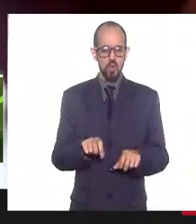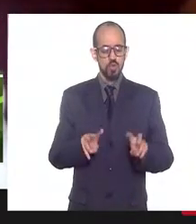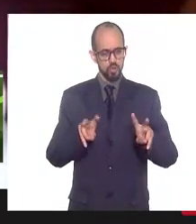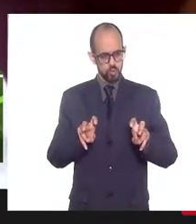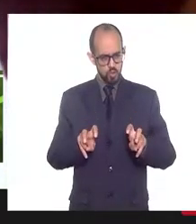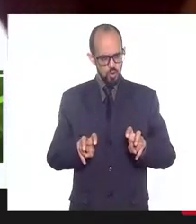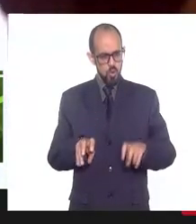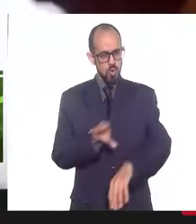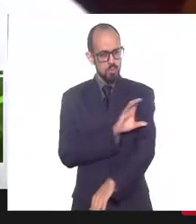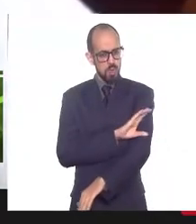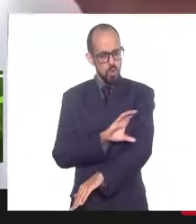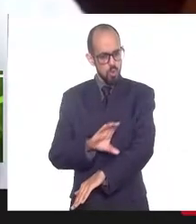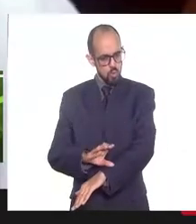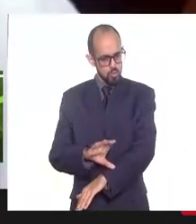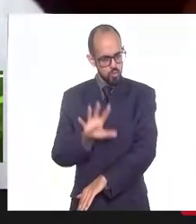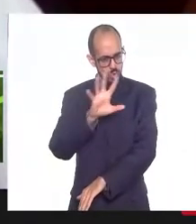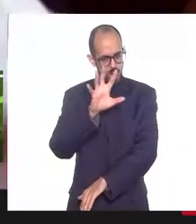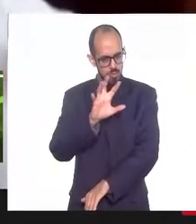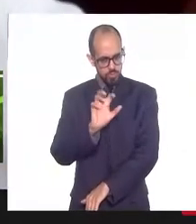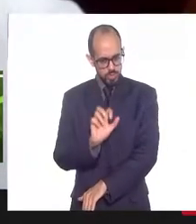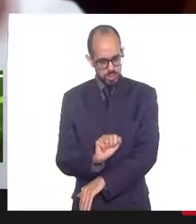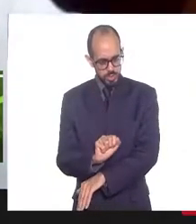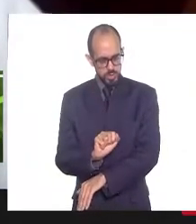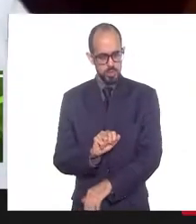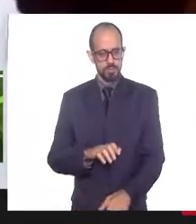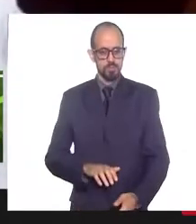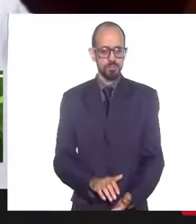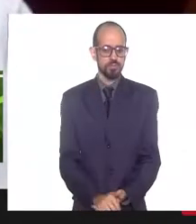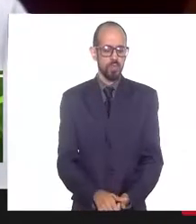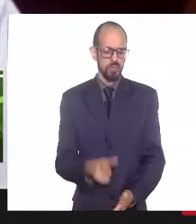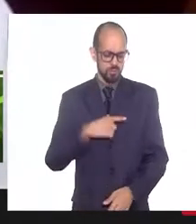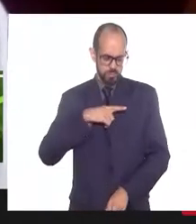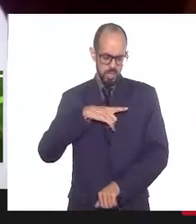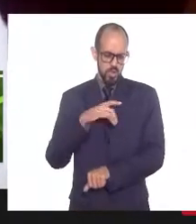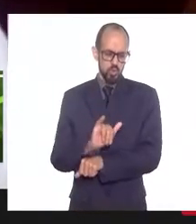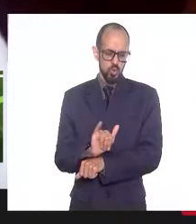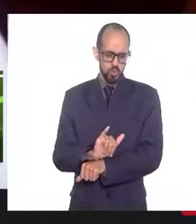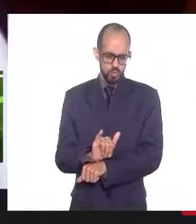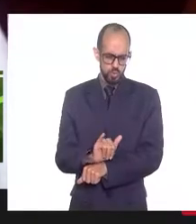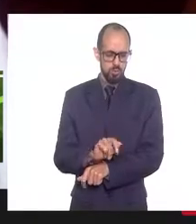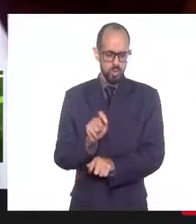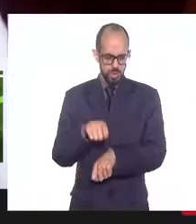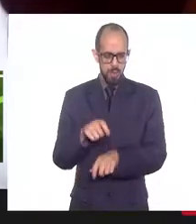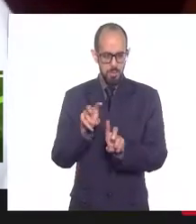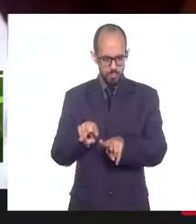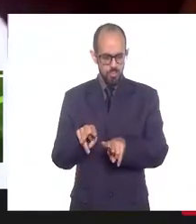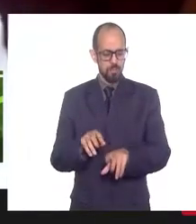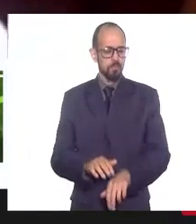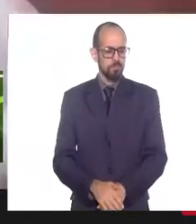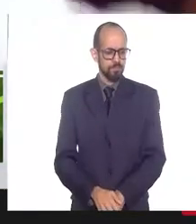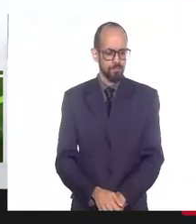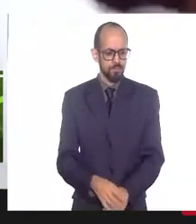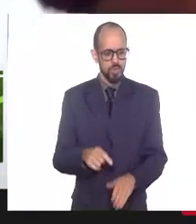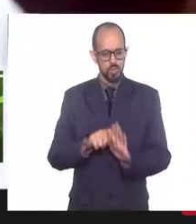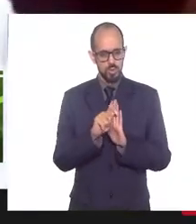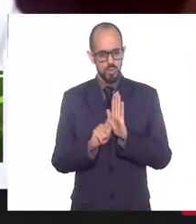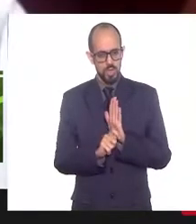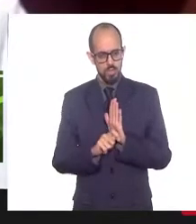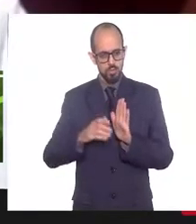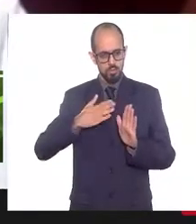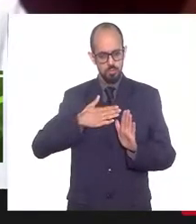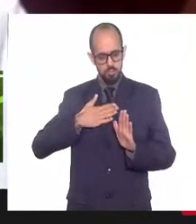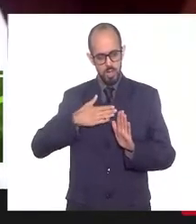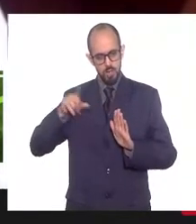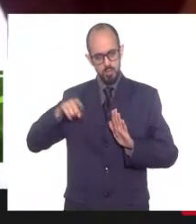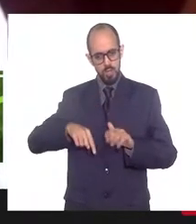Visão de Povo Mundo Urubá, está aí para vocês verem no YouTube aí do Tambor de Cumba. O texto é meu, mas o